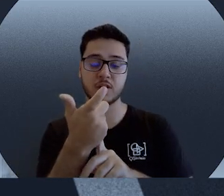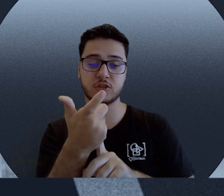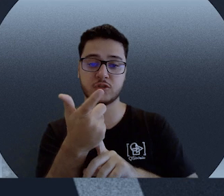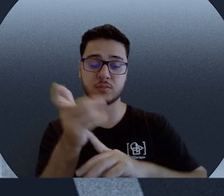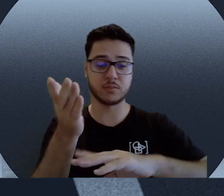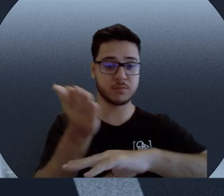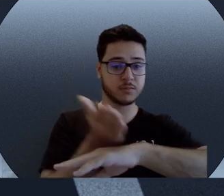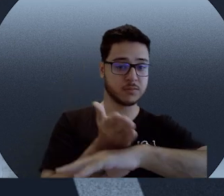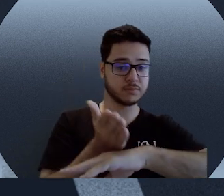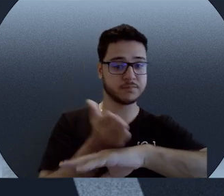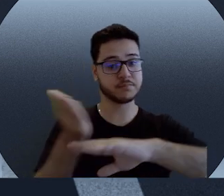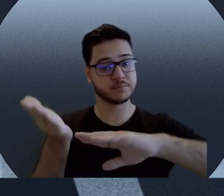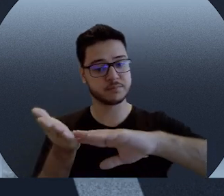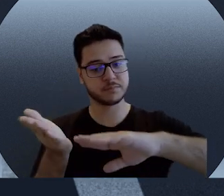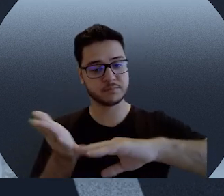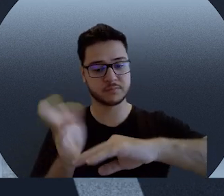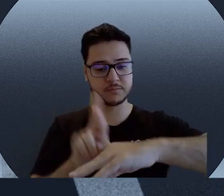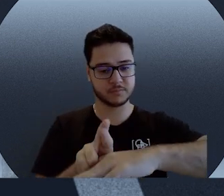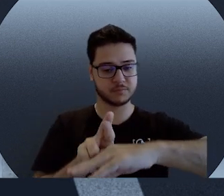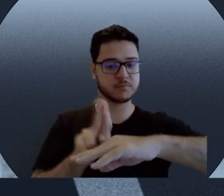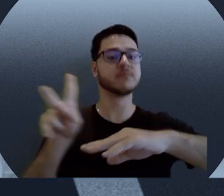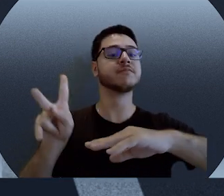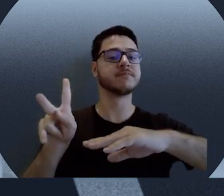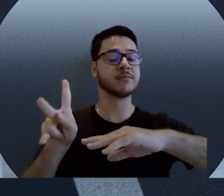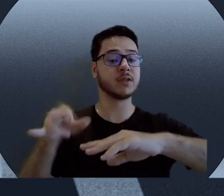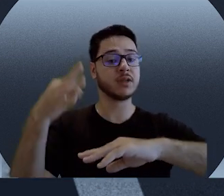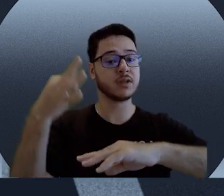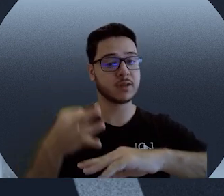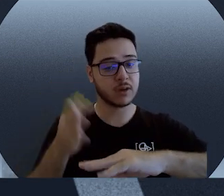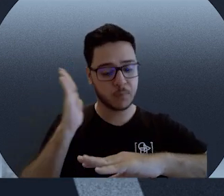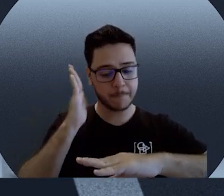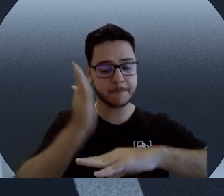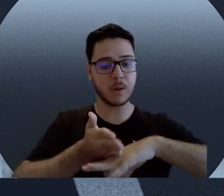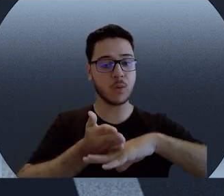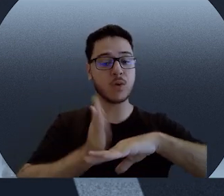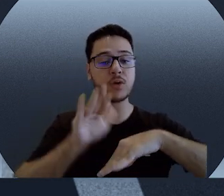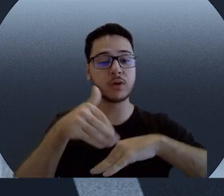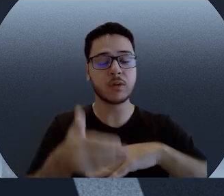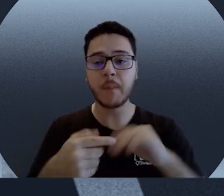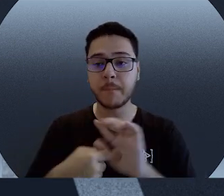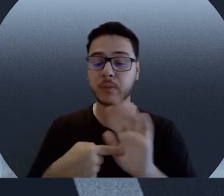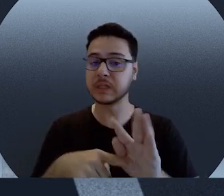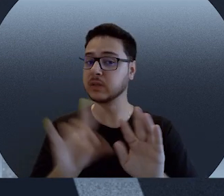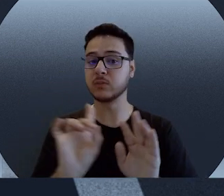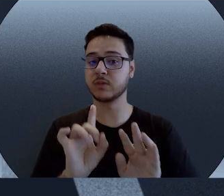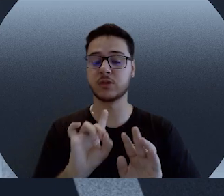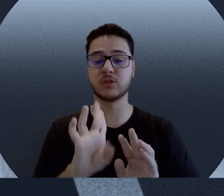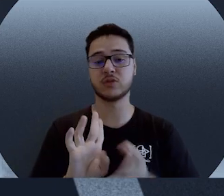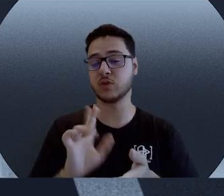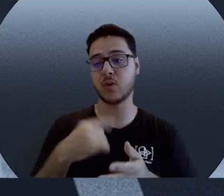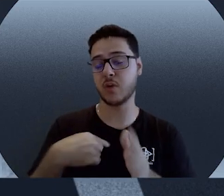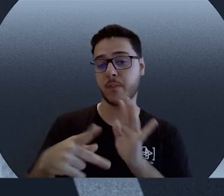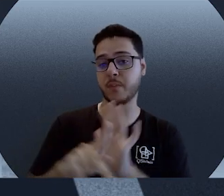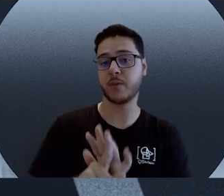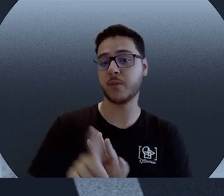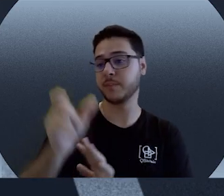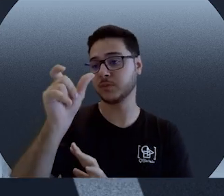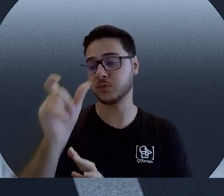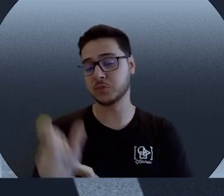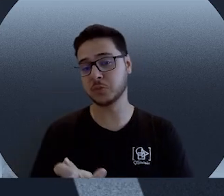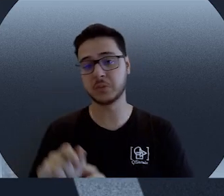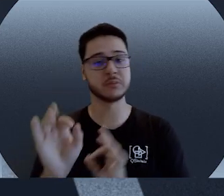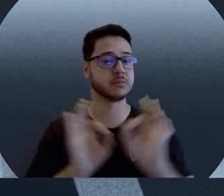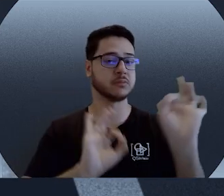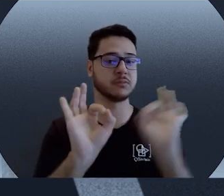essa quebra, né? A partir do momento que a representação, ela não é só a figura mais, né, só a